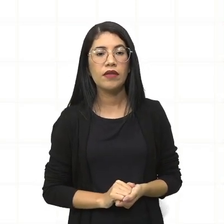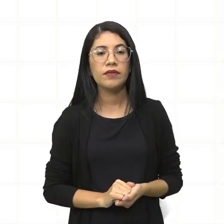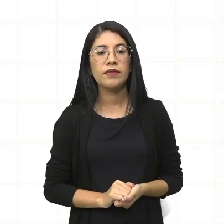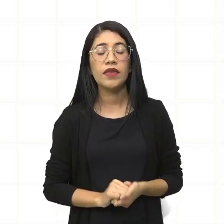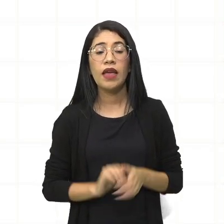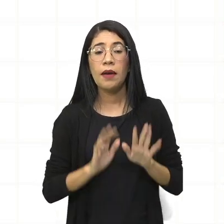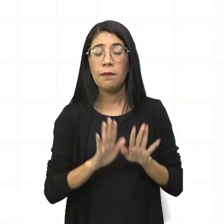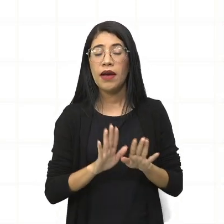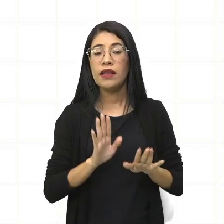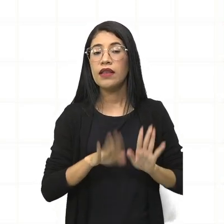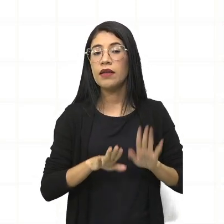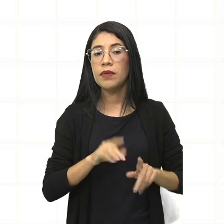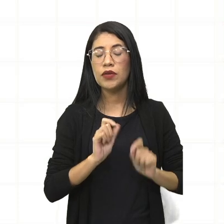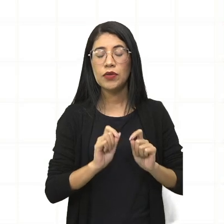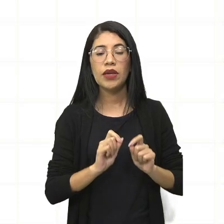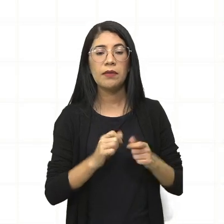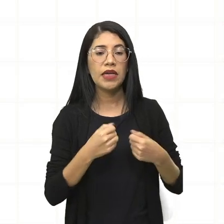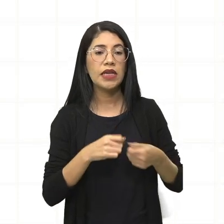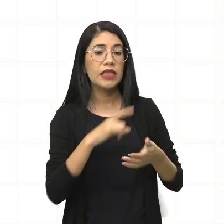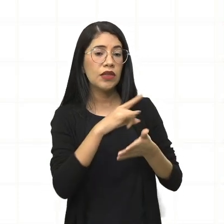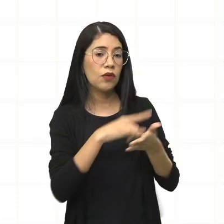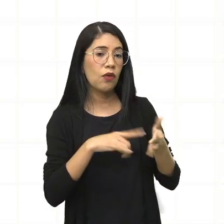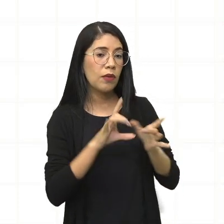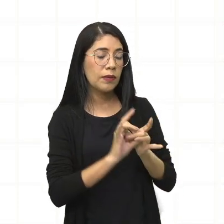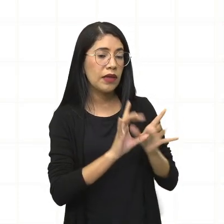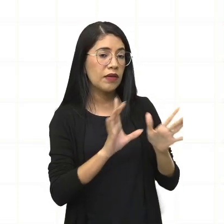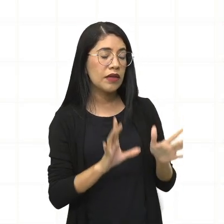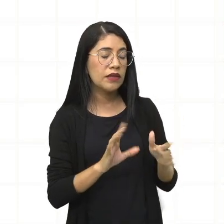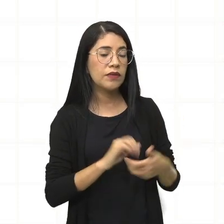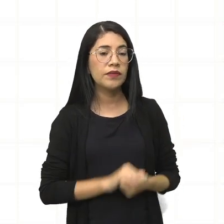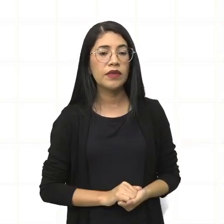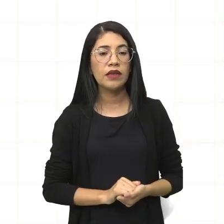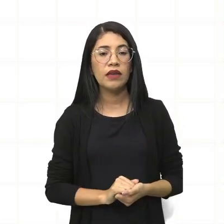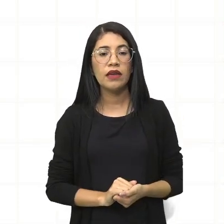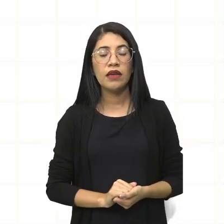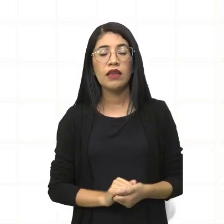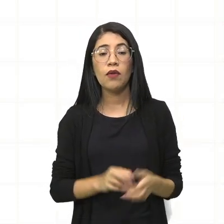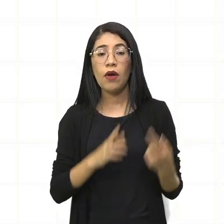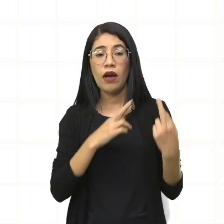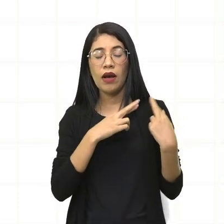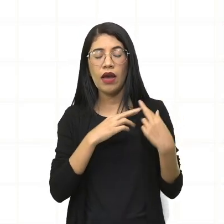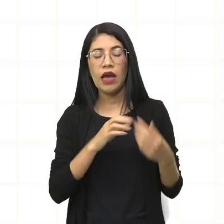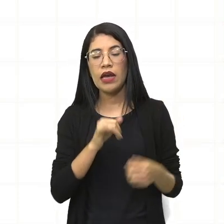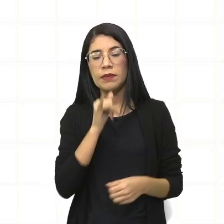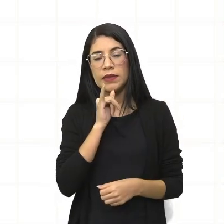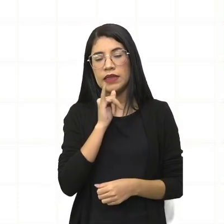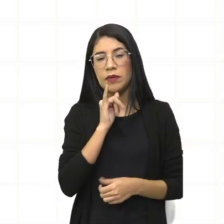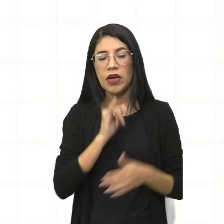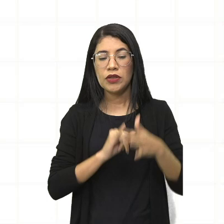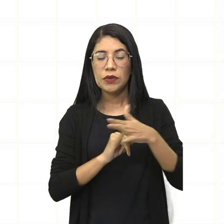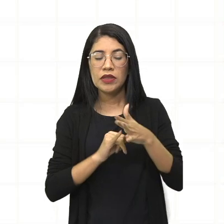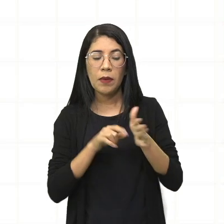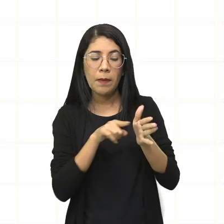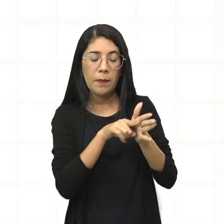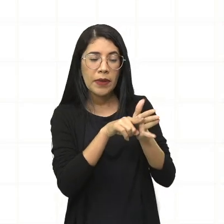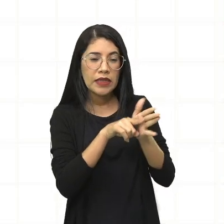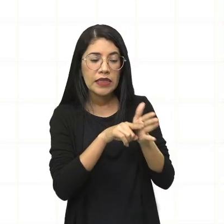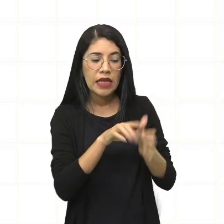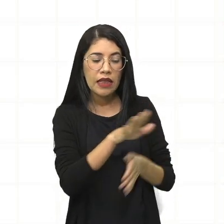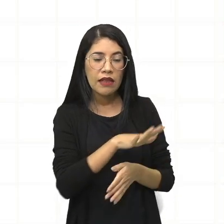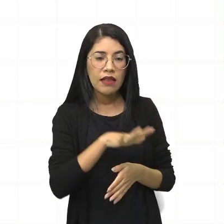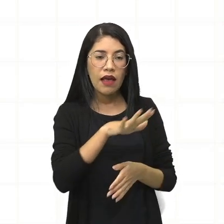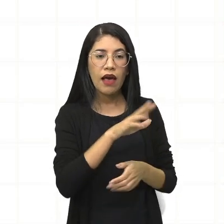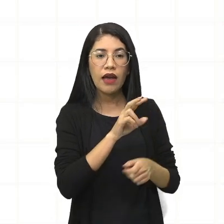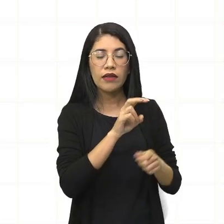Porém, ela depende de autorização prévia. Então, um órgão, uma instituição, né, que deseja fazer pesquisa em uma unidade